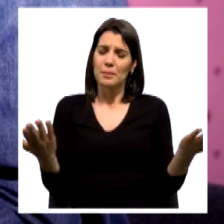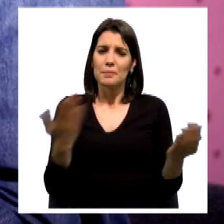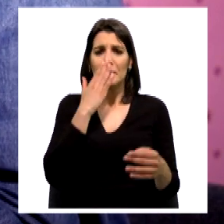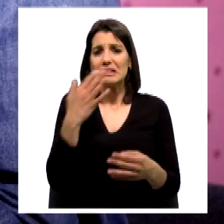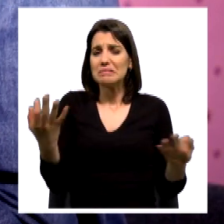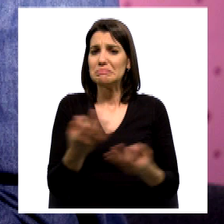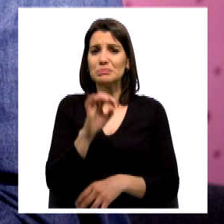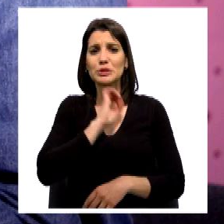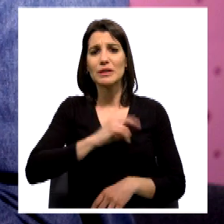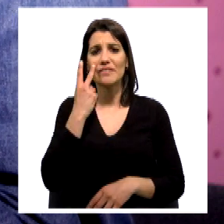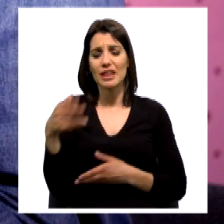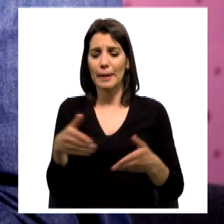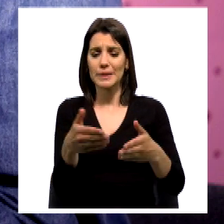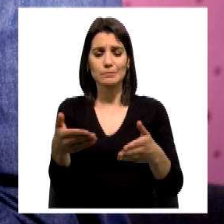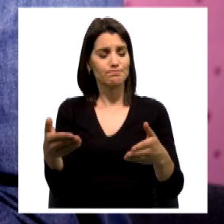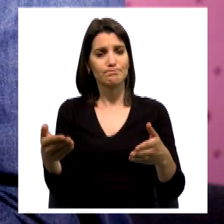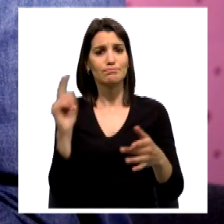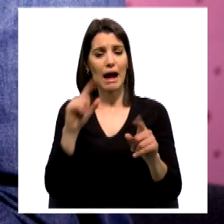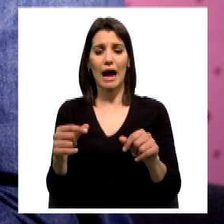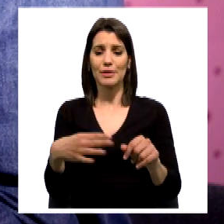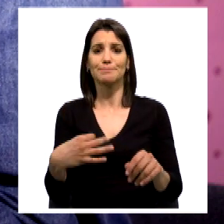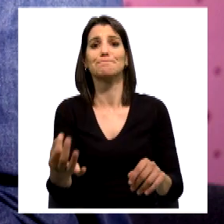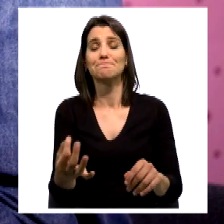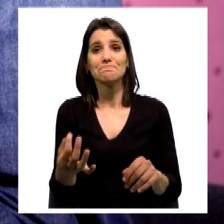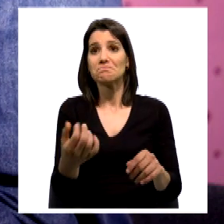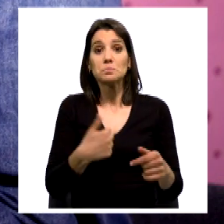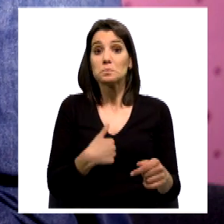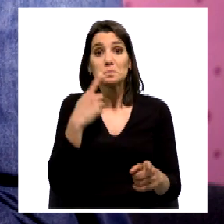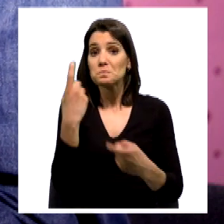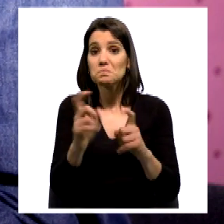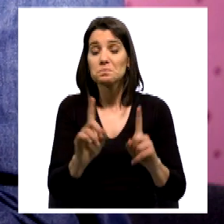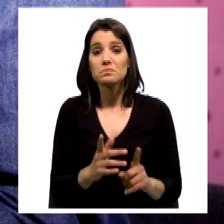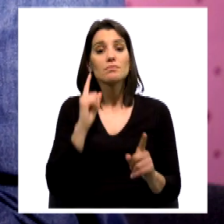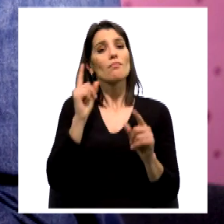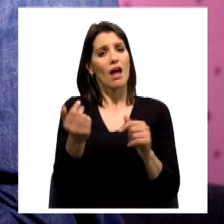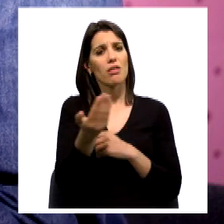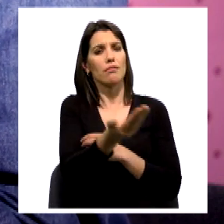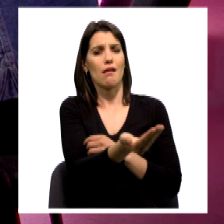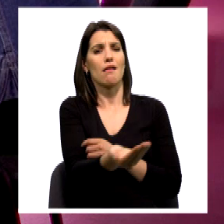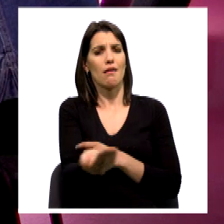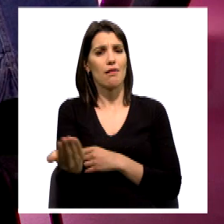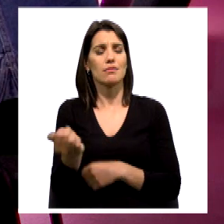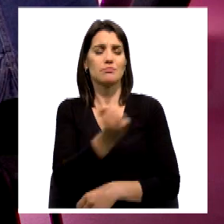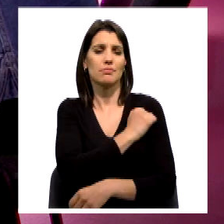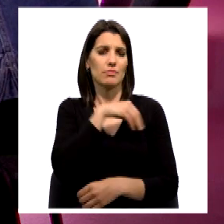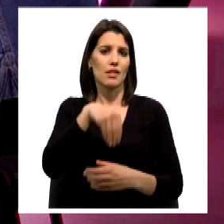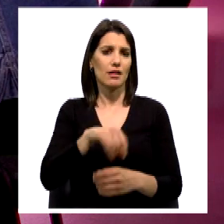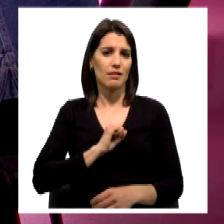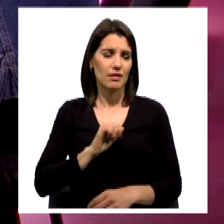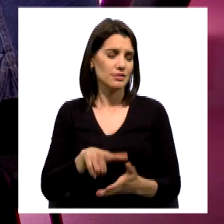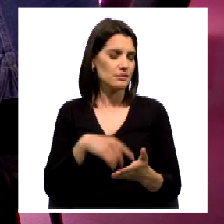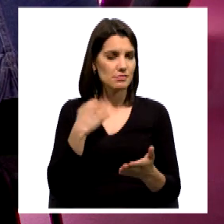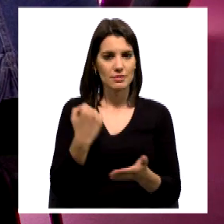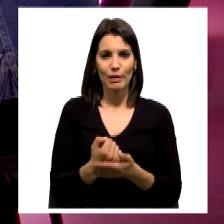Foi mesmo o destino, acho que foi a rádio que me encontrou a mim. Eu nunca andei à procura. A rádio sempre esteve muito presente na minha